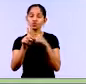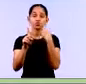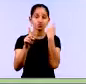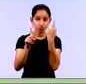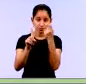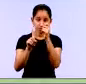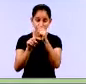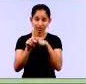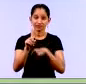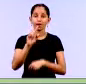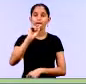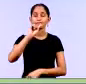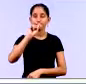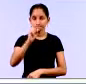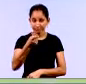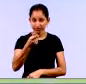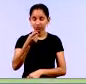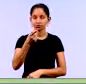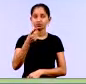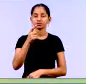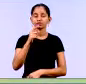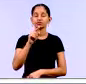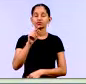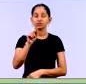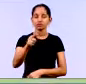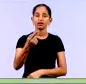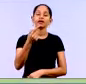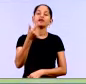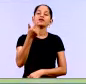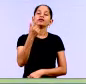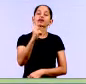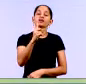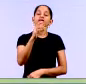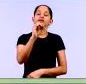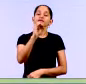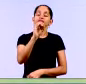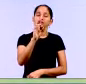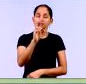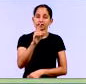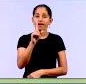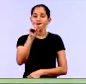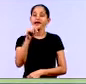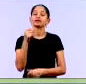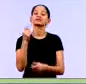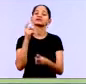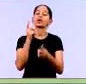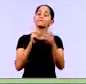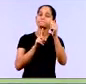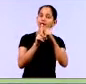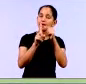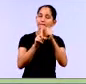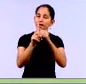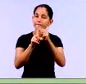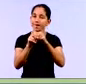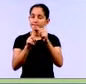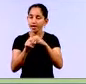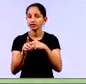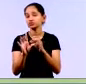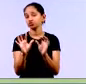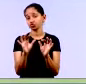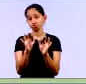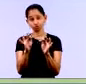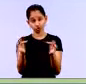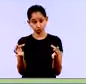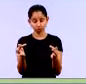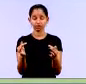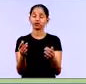1.100 mensal. Se esse seguro é mensal, é 1.100, como eu estou